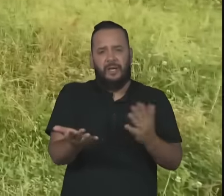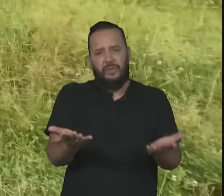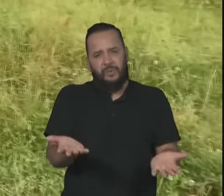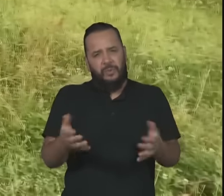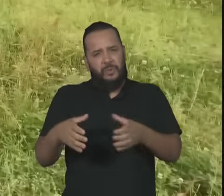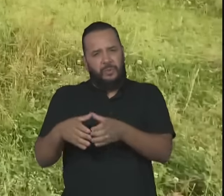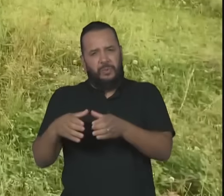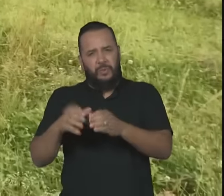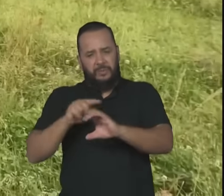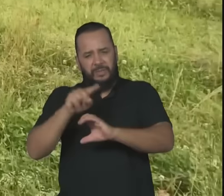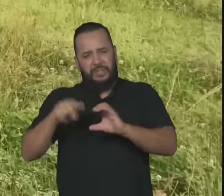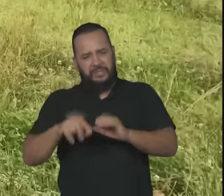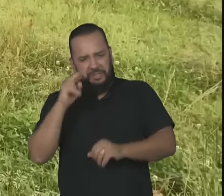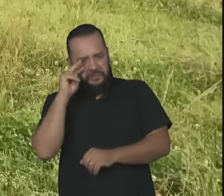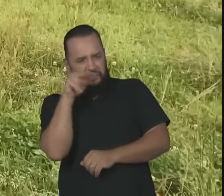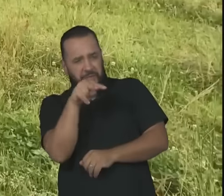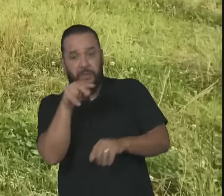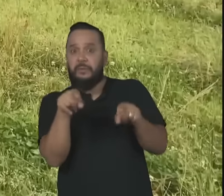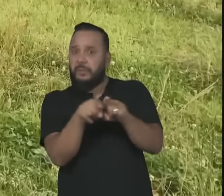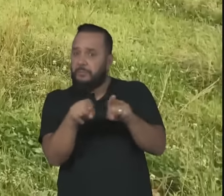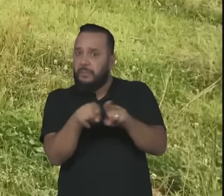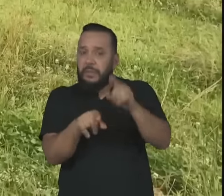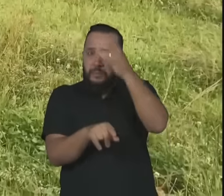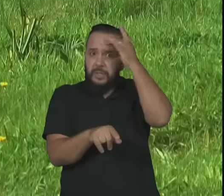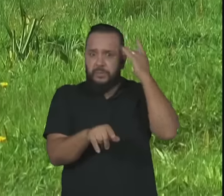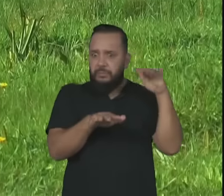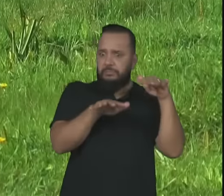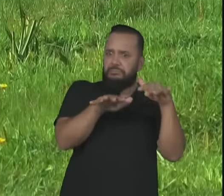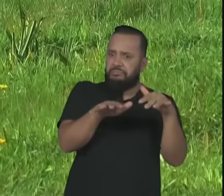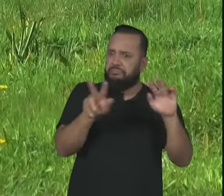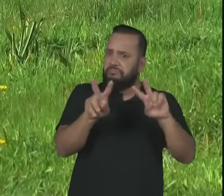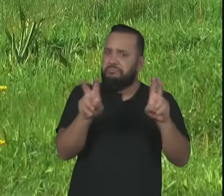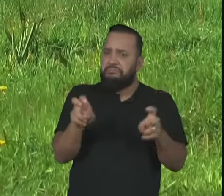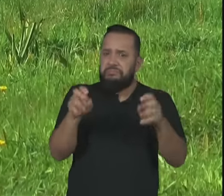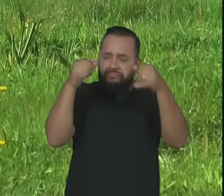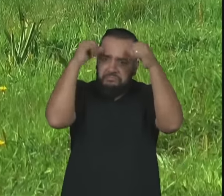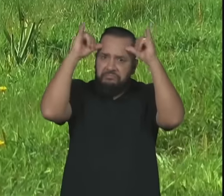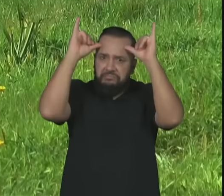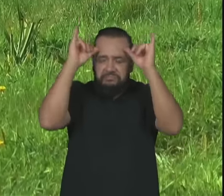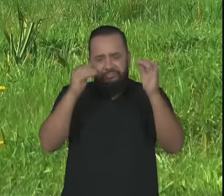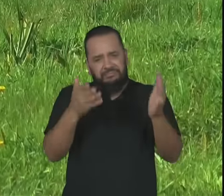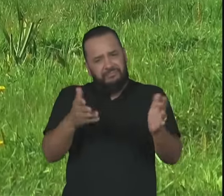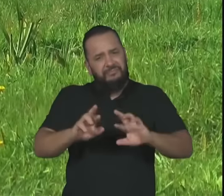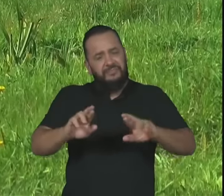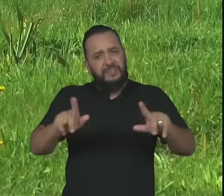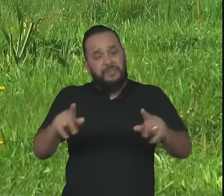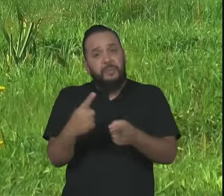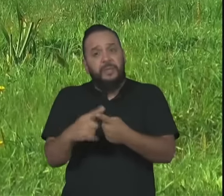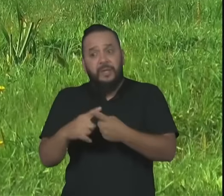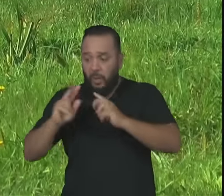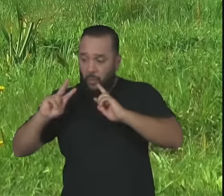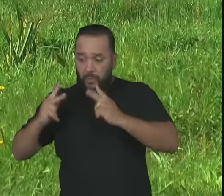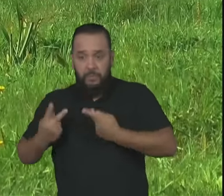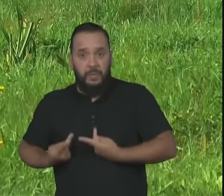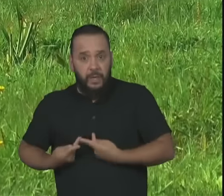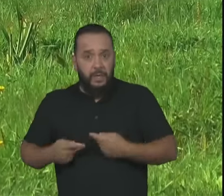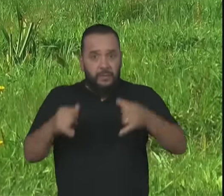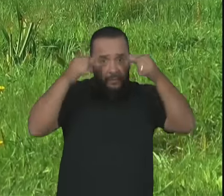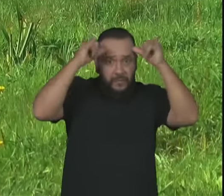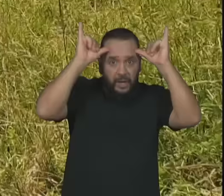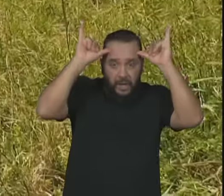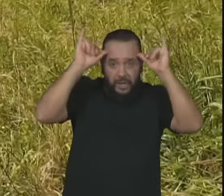e o público sabiam até hoje sobre os bovinos. A convivência dos humanos com esses mamíferos existe há mais de 10